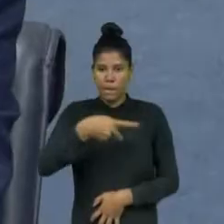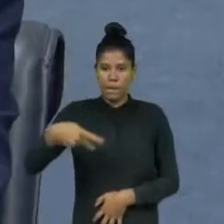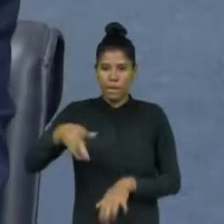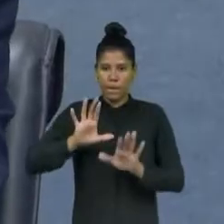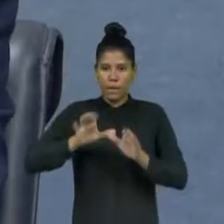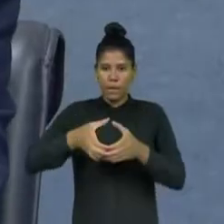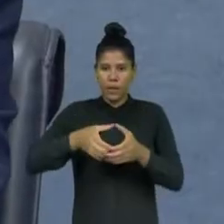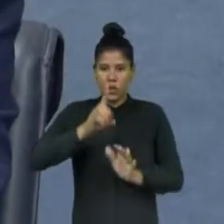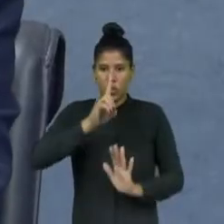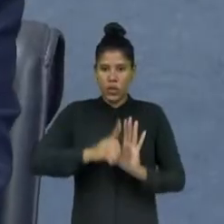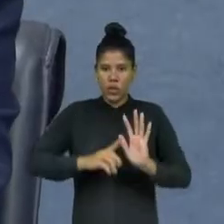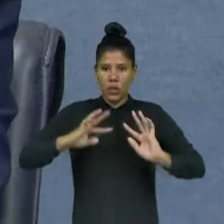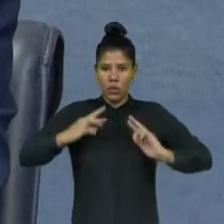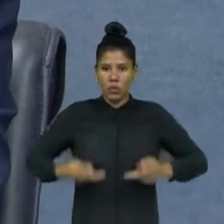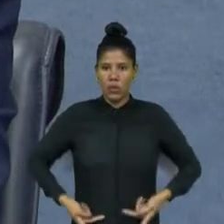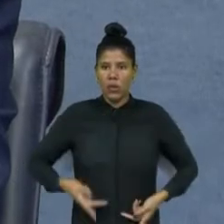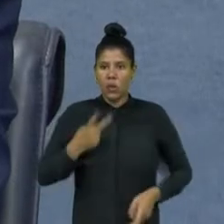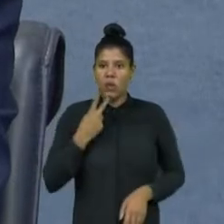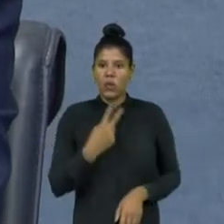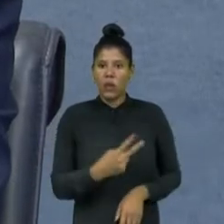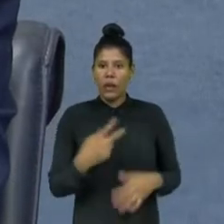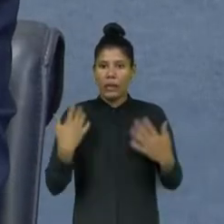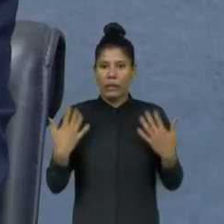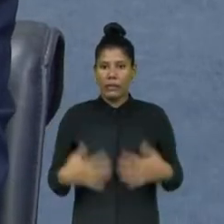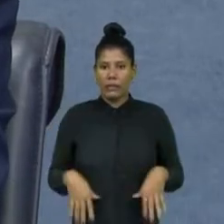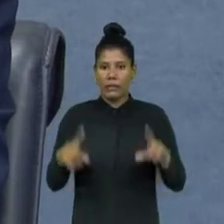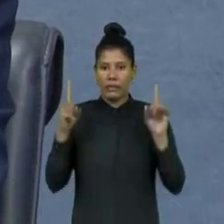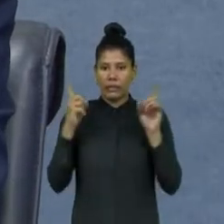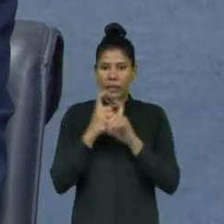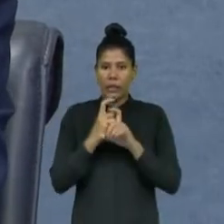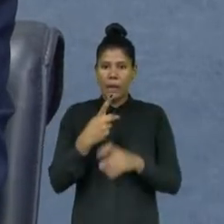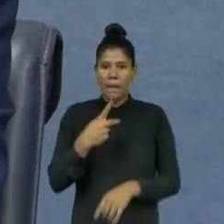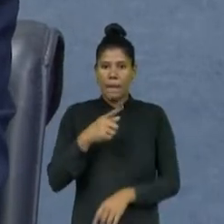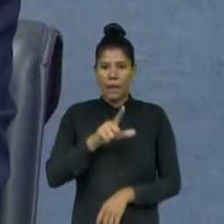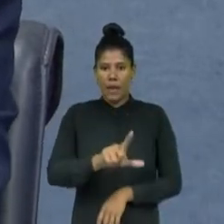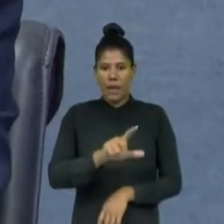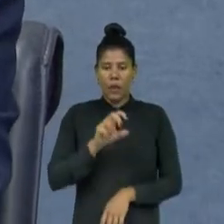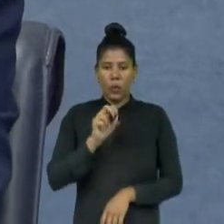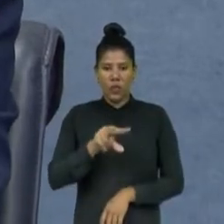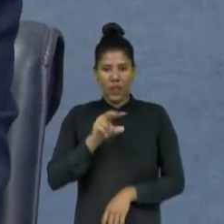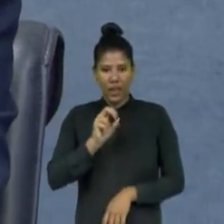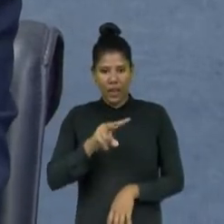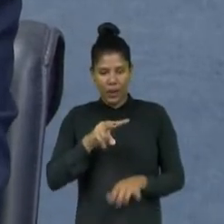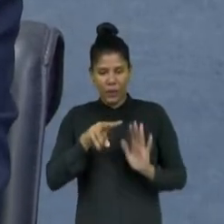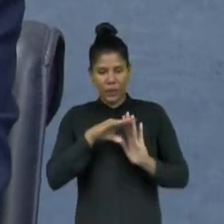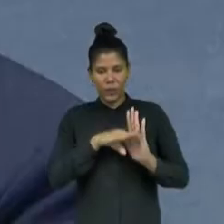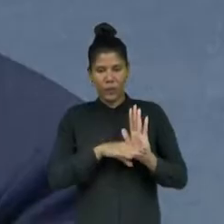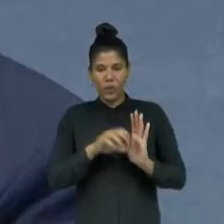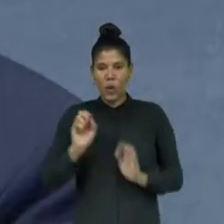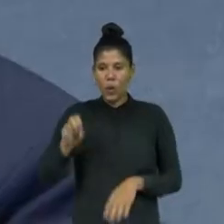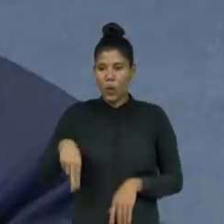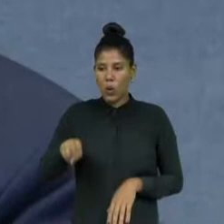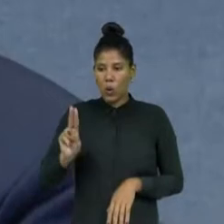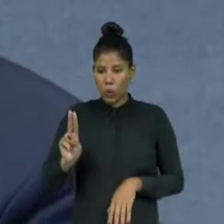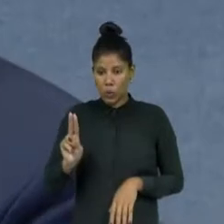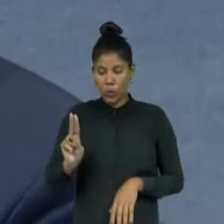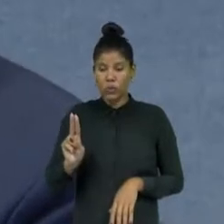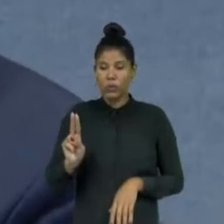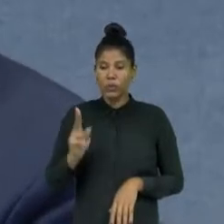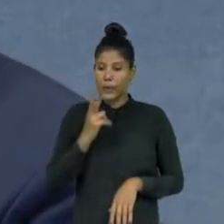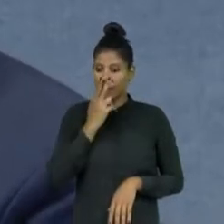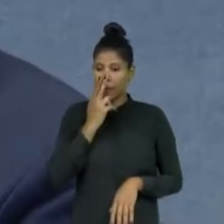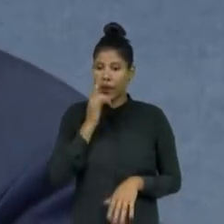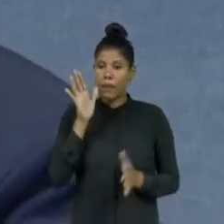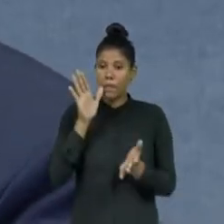Cidadania, condena as mudanças que ele chama PL do Veneno. A Organização das Nações Unidas, ONU, chegou a publicar